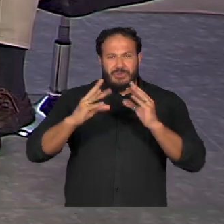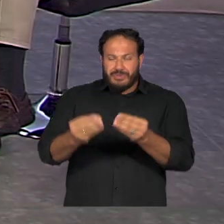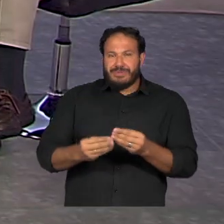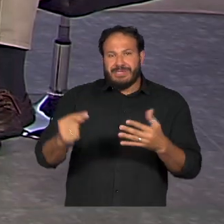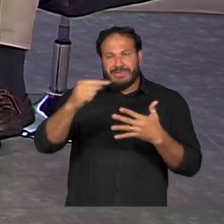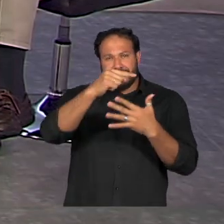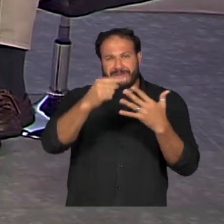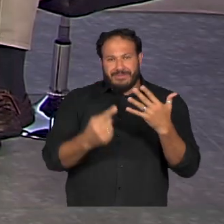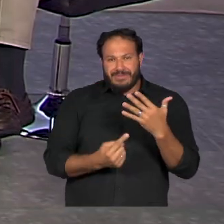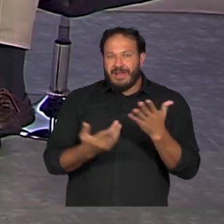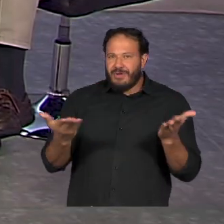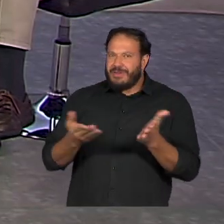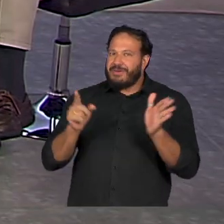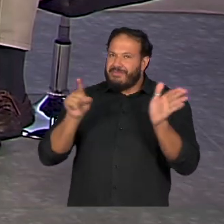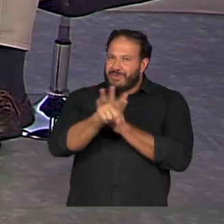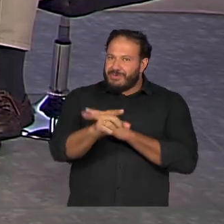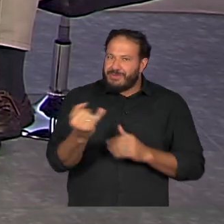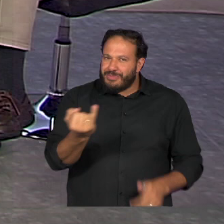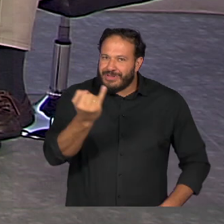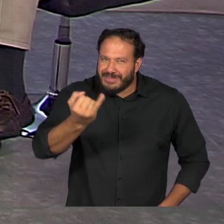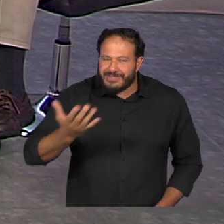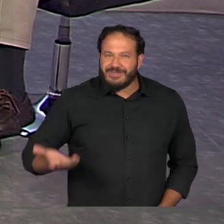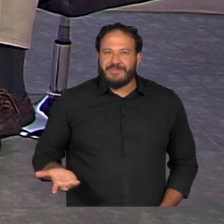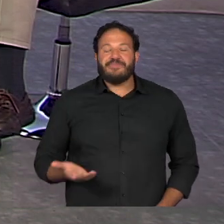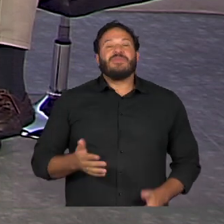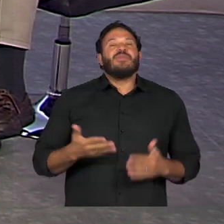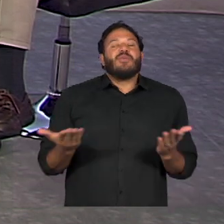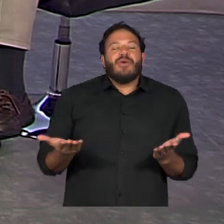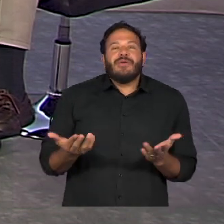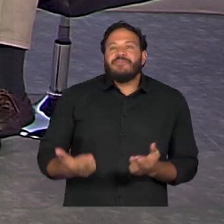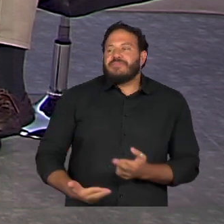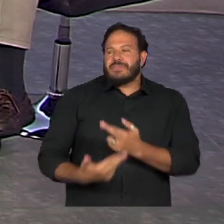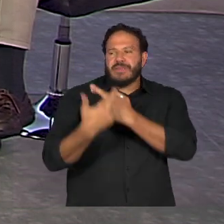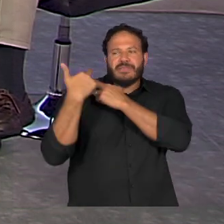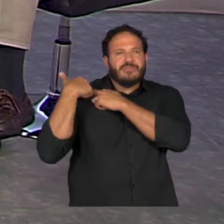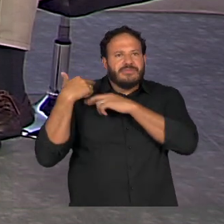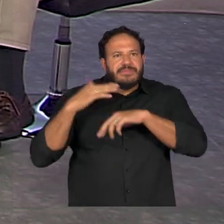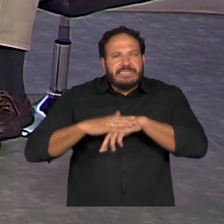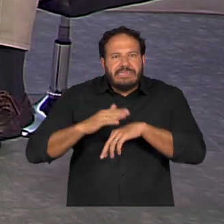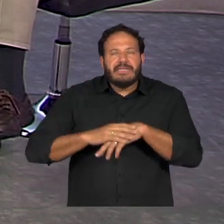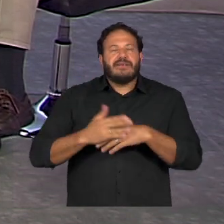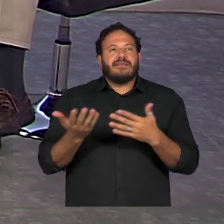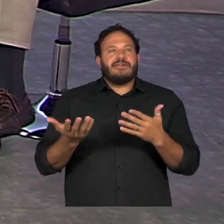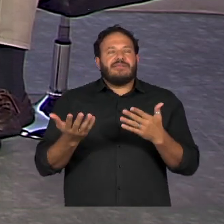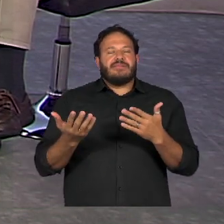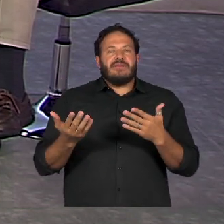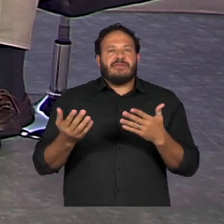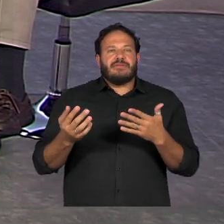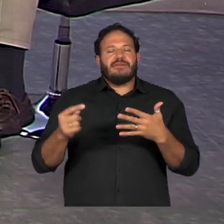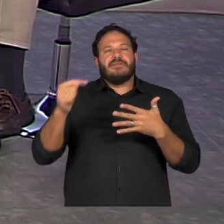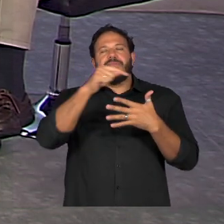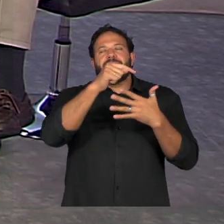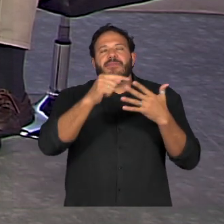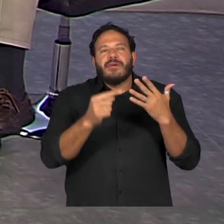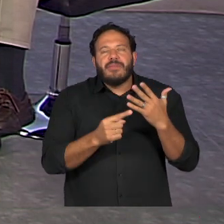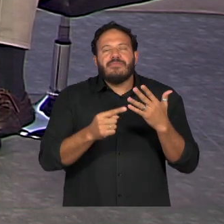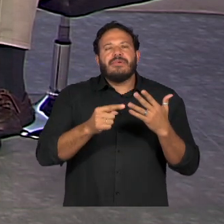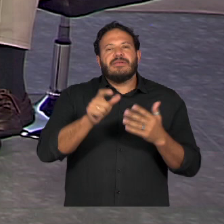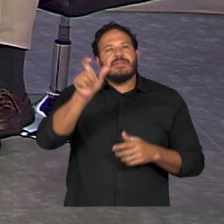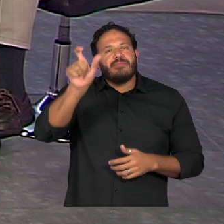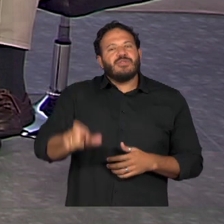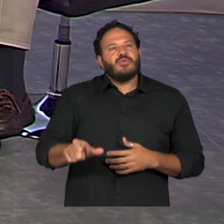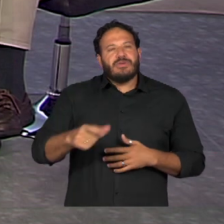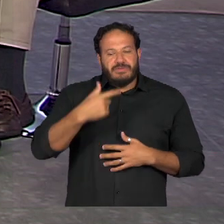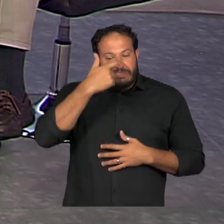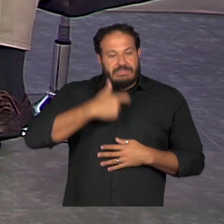vem uma pergunta importante né Qual é a responsabilidade as atribuições e a sensação de